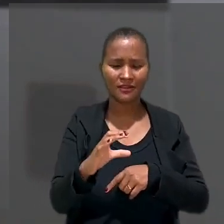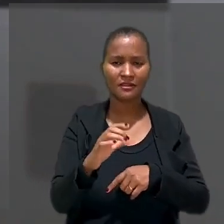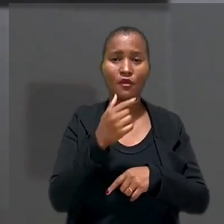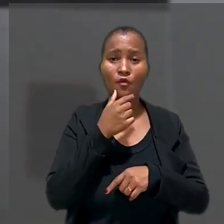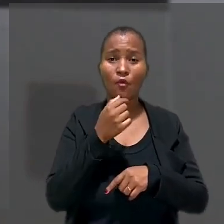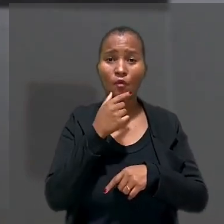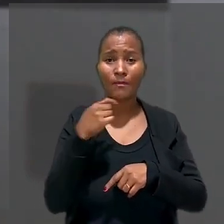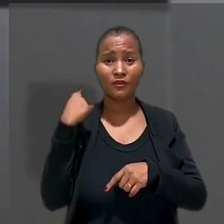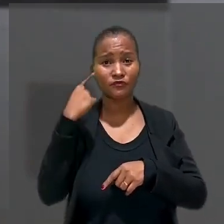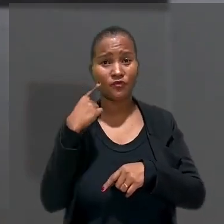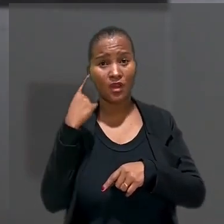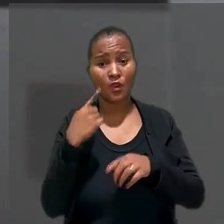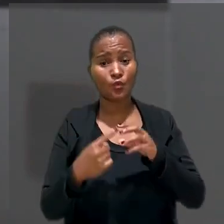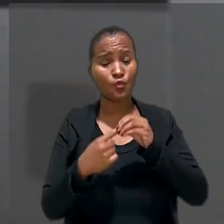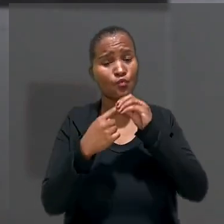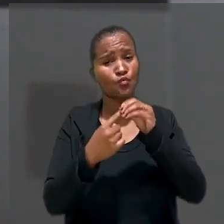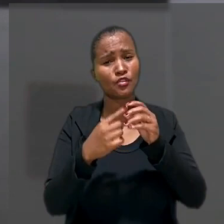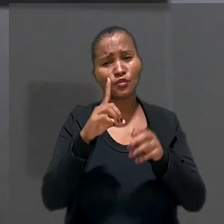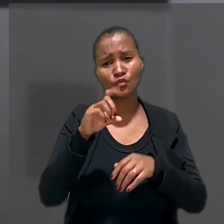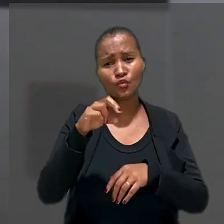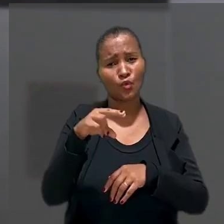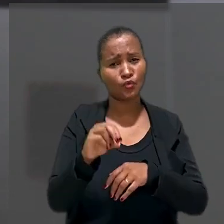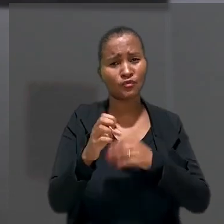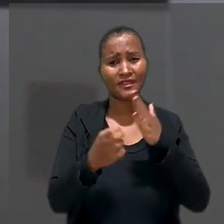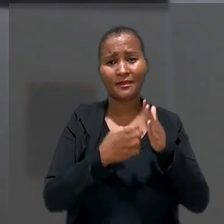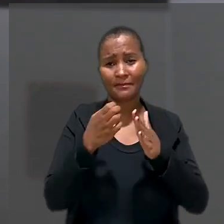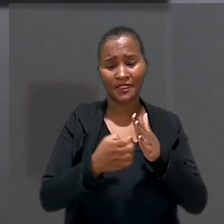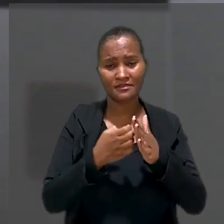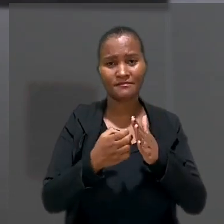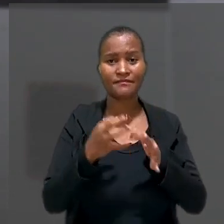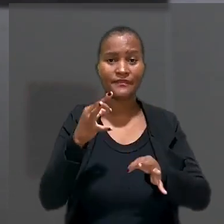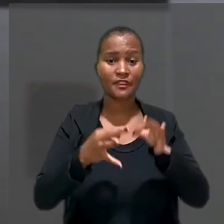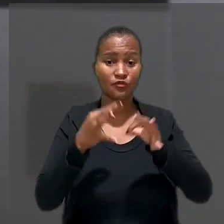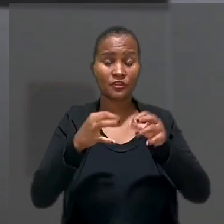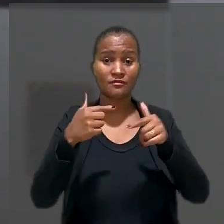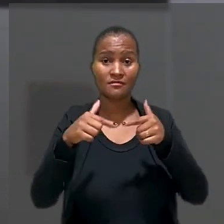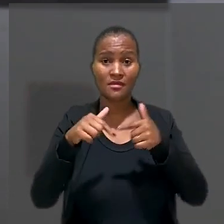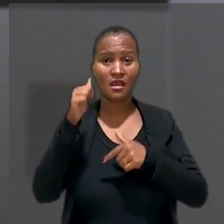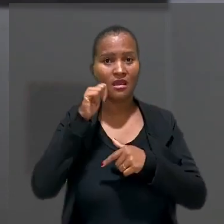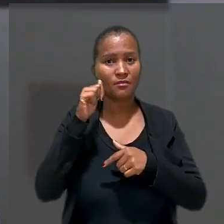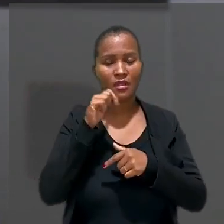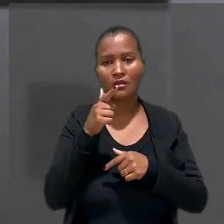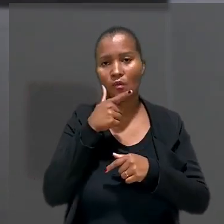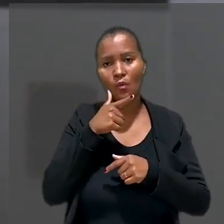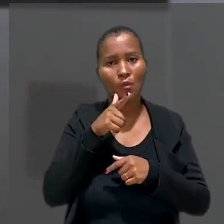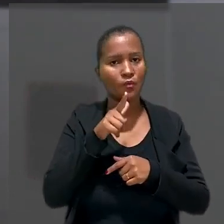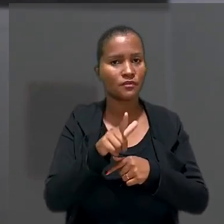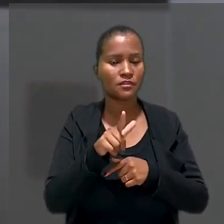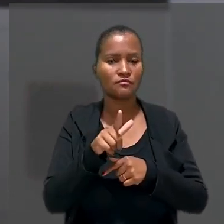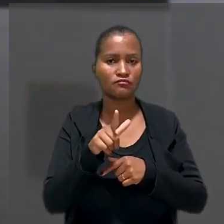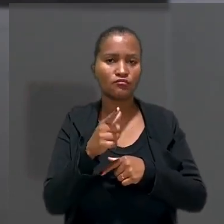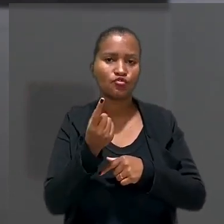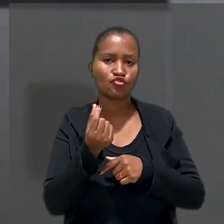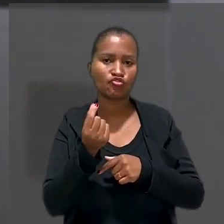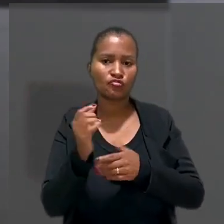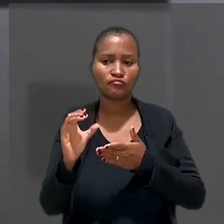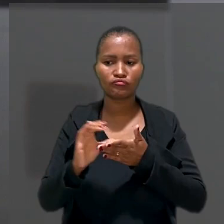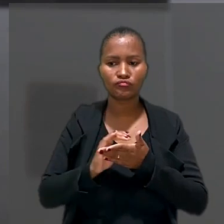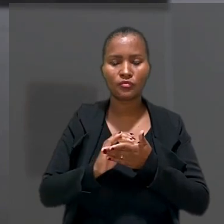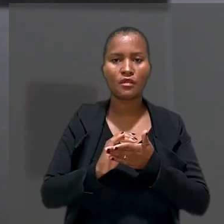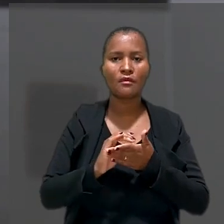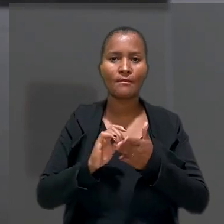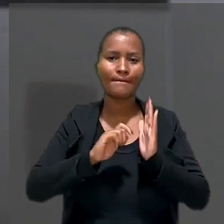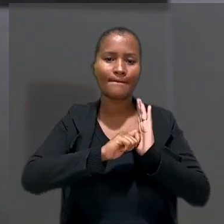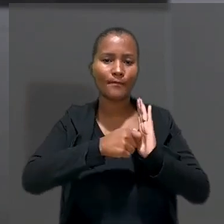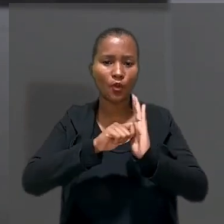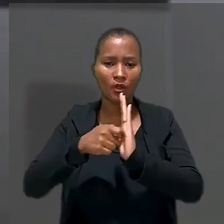Catarina. O advogado é o único proprietário da empresa. Na Justiça do Trabalho, ela não conseguiu obter o valor devido por